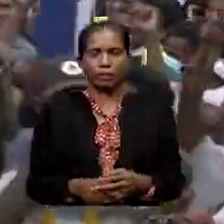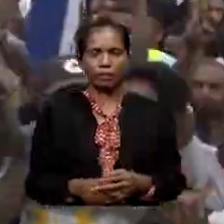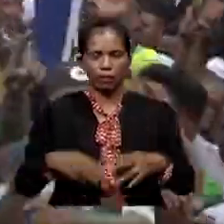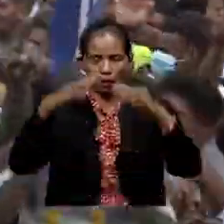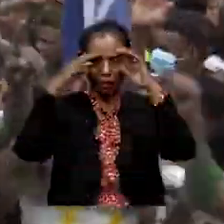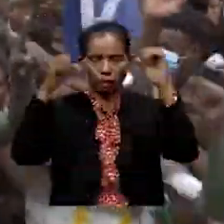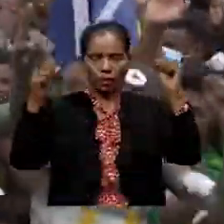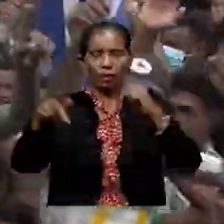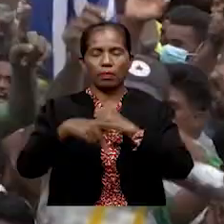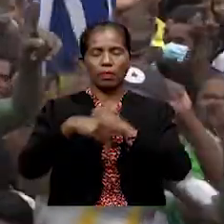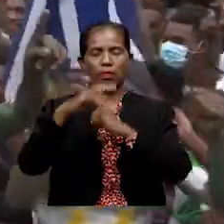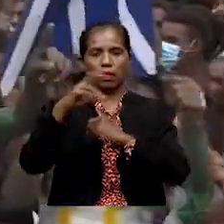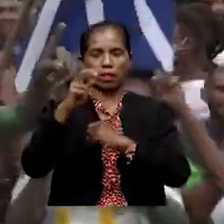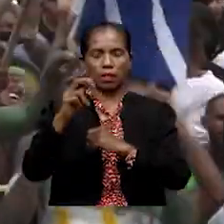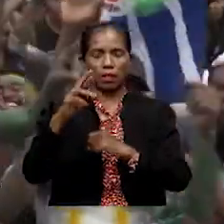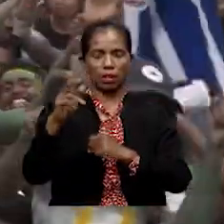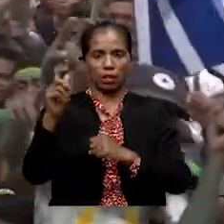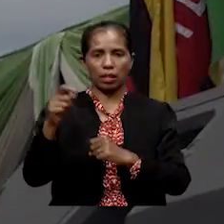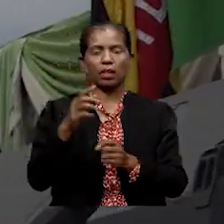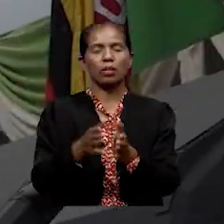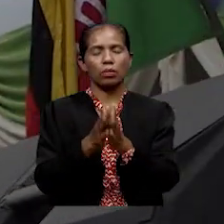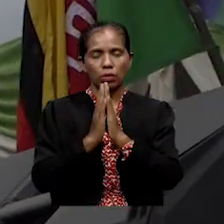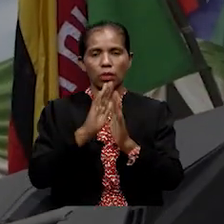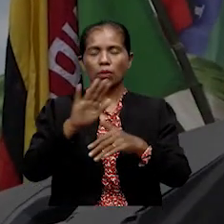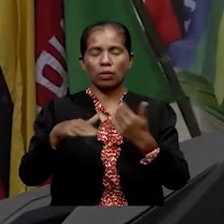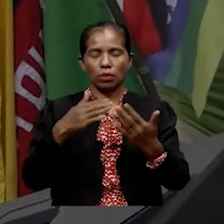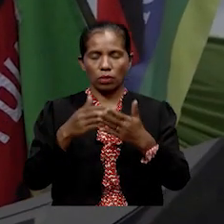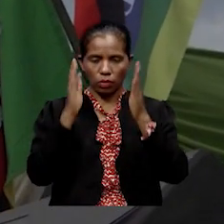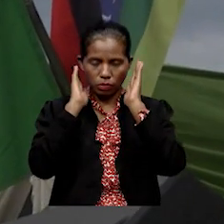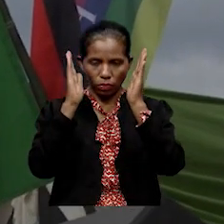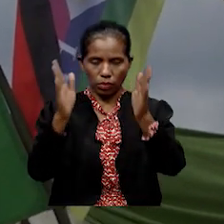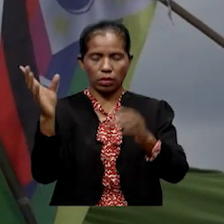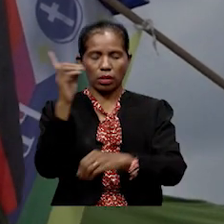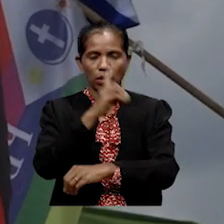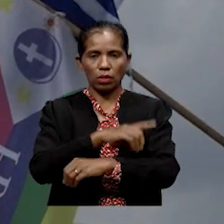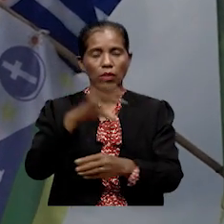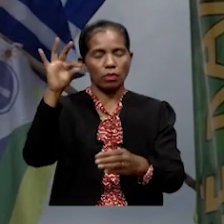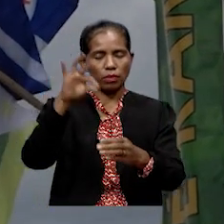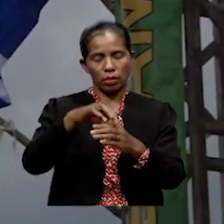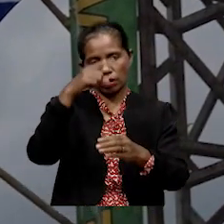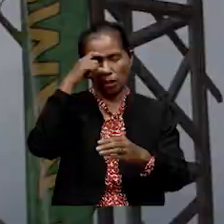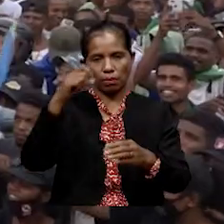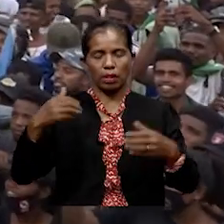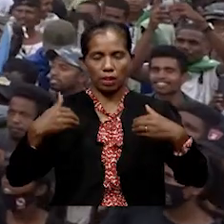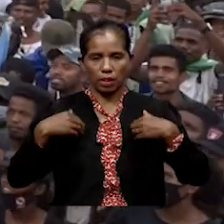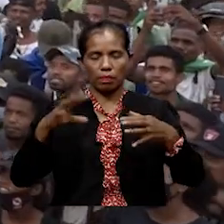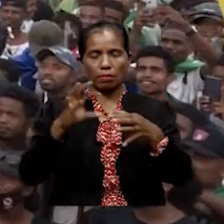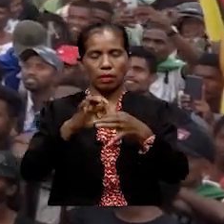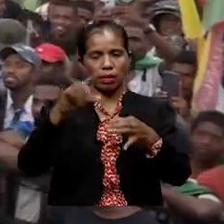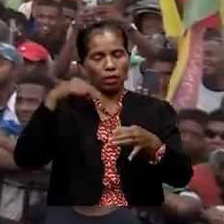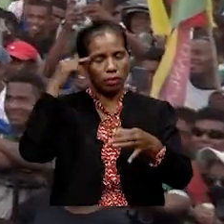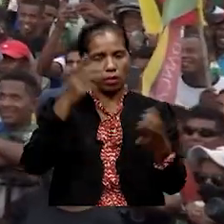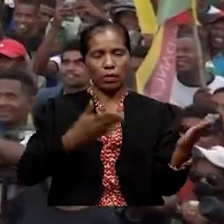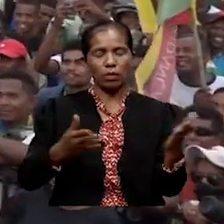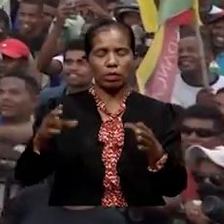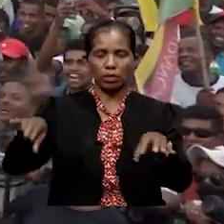Presidente Partido CNRT Kaira Lasanana Gusmão husu atu hotu-hotu tau atensão iha lorong votação, tamba iha membro governo balung, komesa orienta funcionário